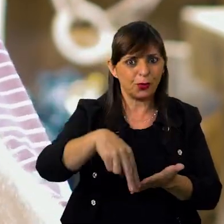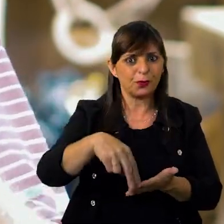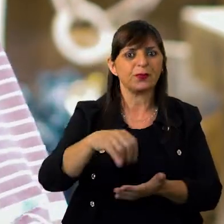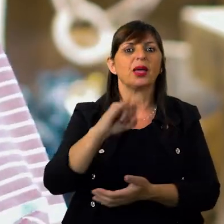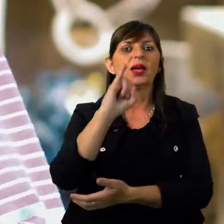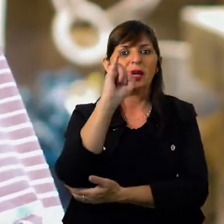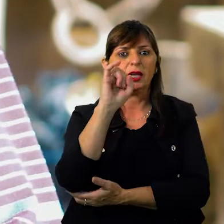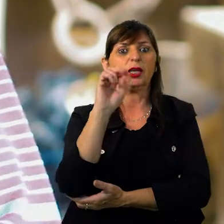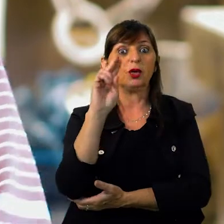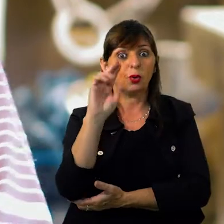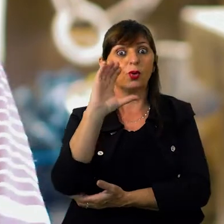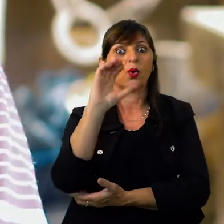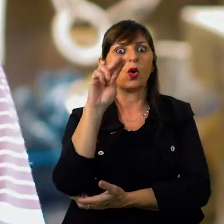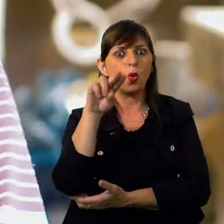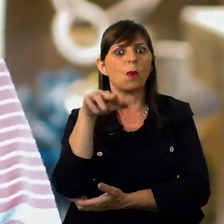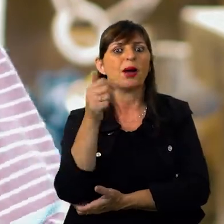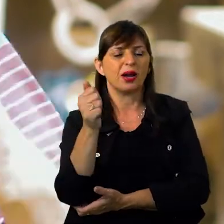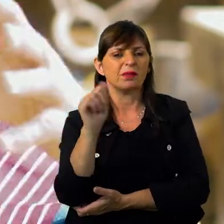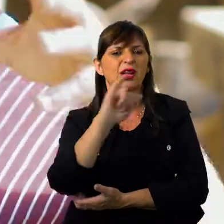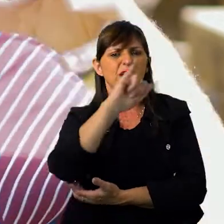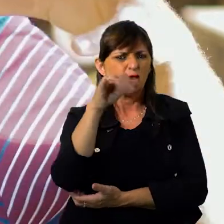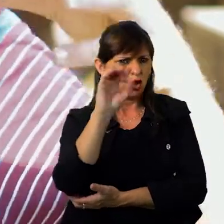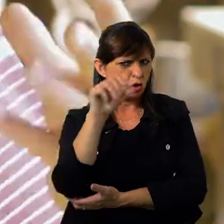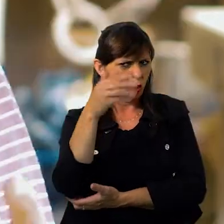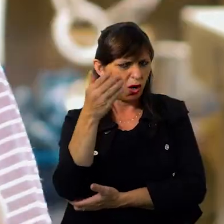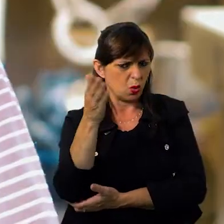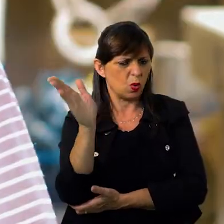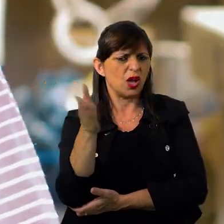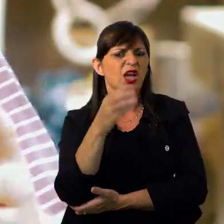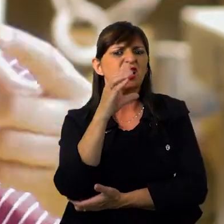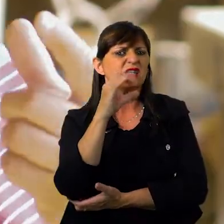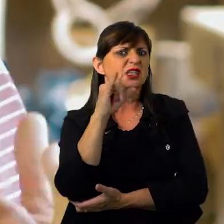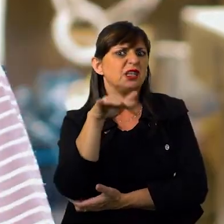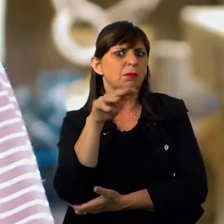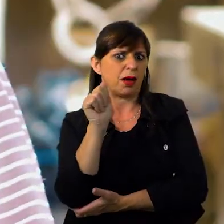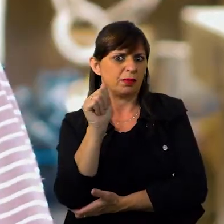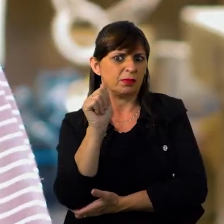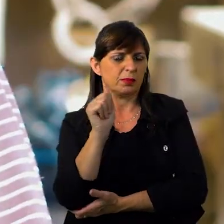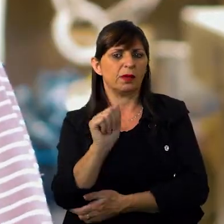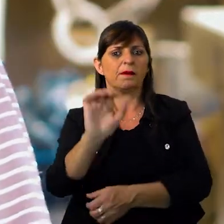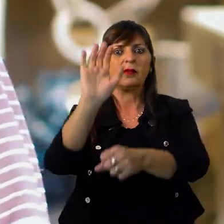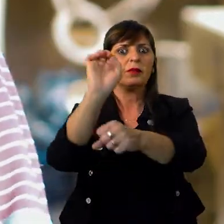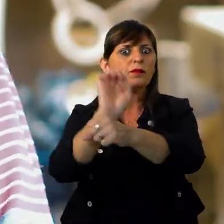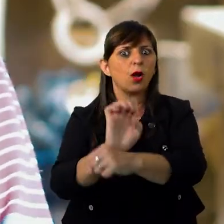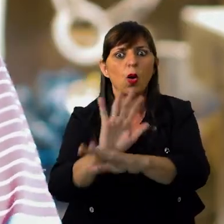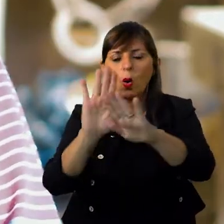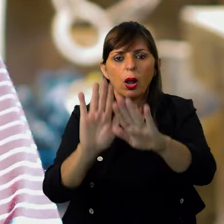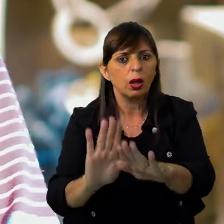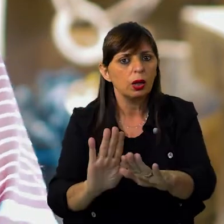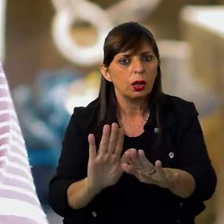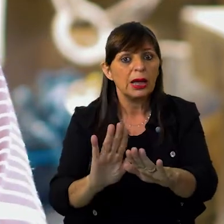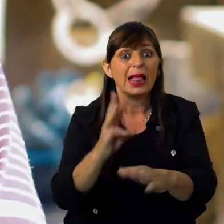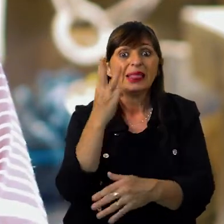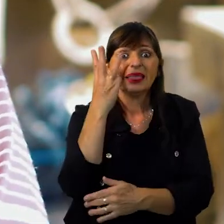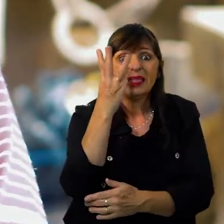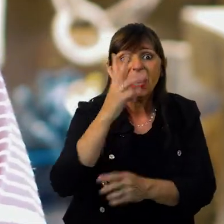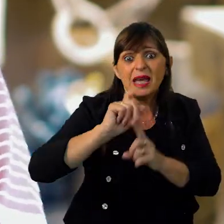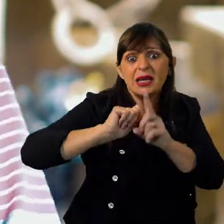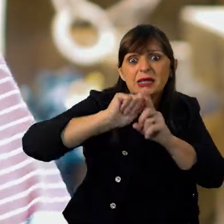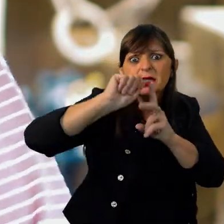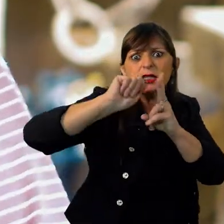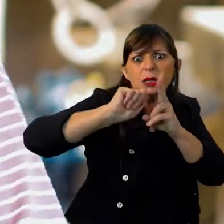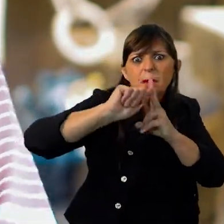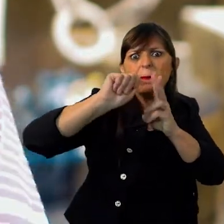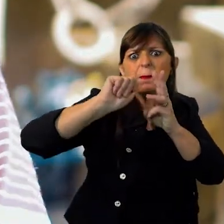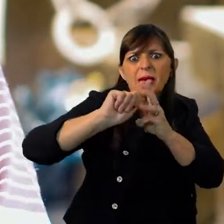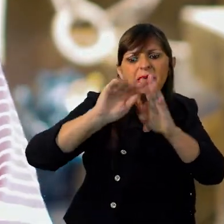famoso Salto do comando e do salto de como foi a ser a grande preocupação de todos vão ser e tem muito chega então em